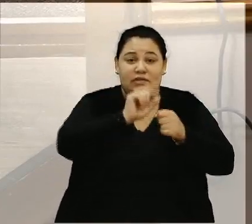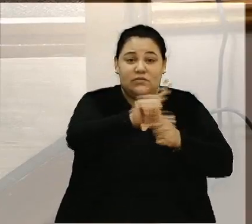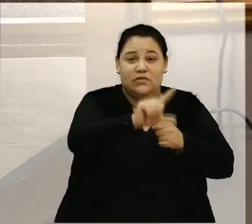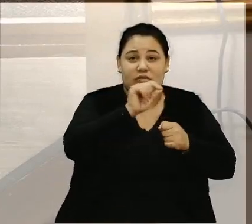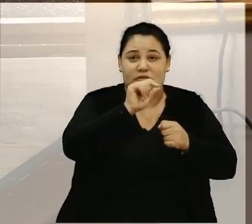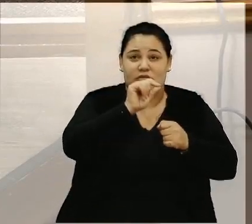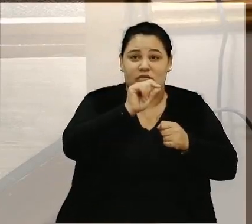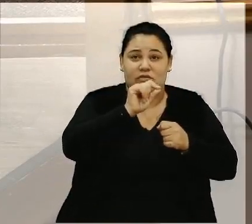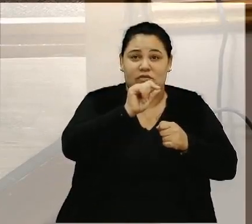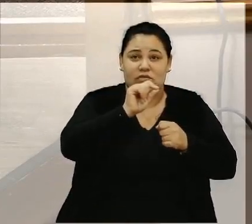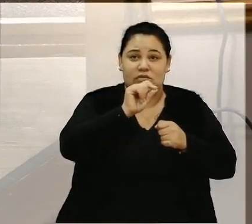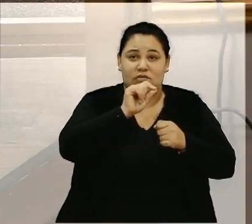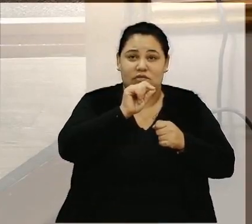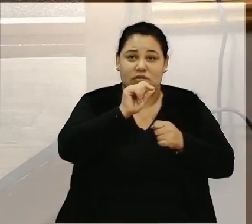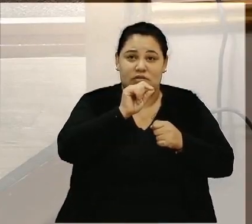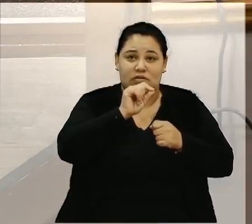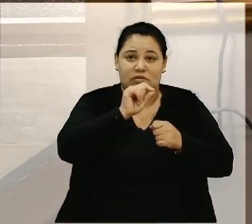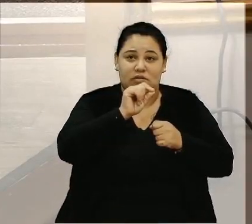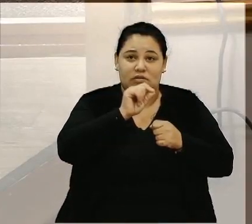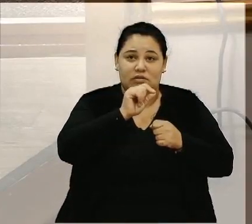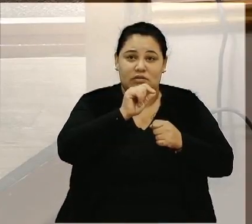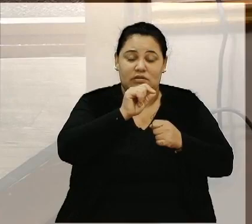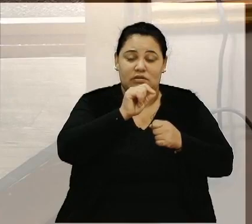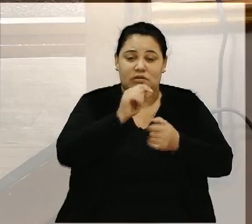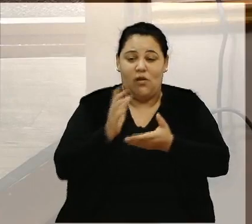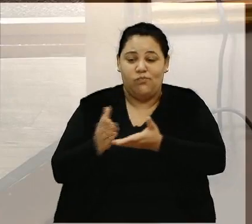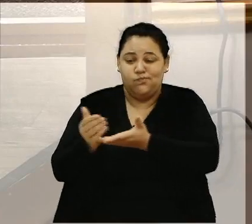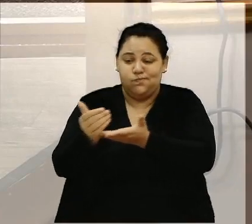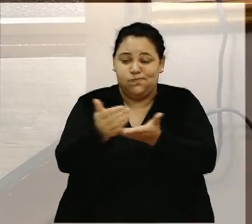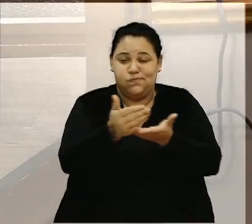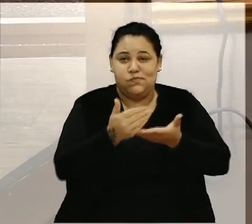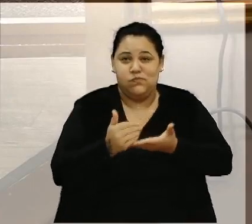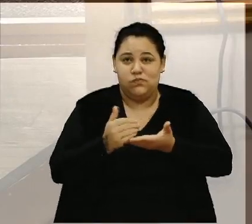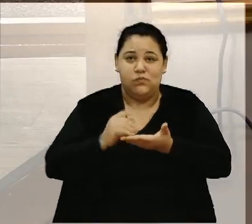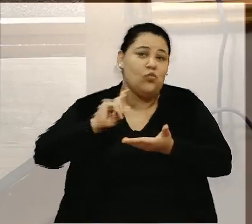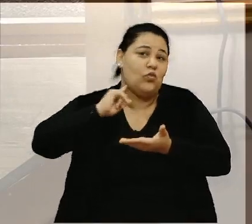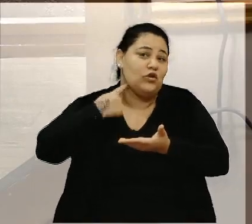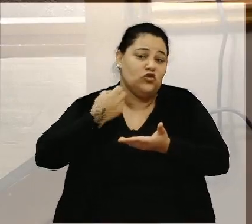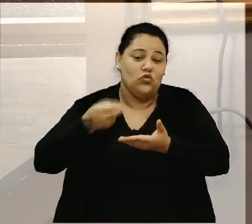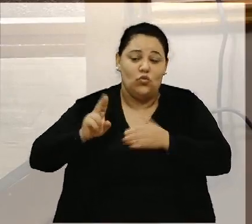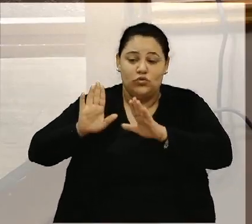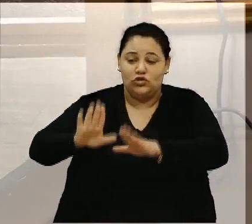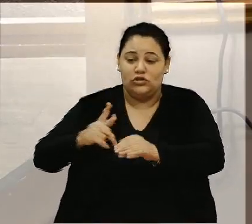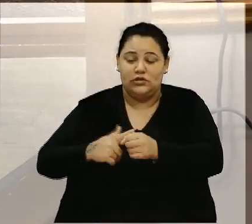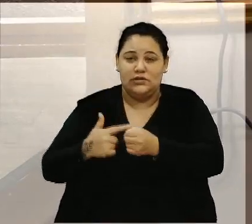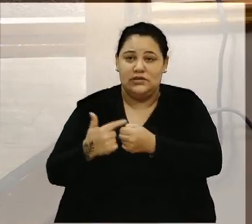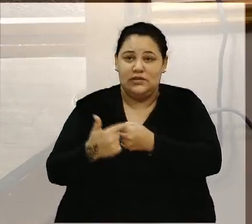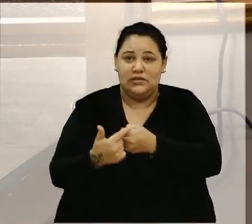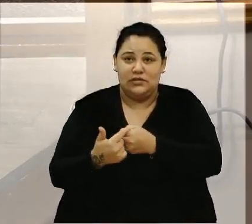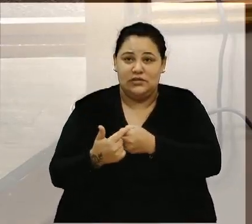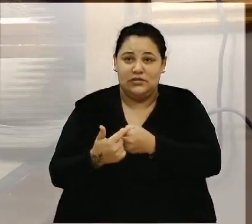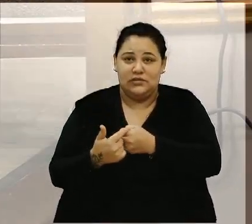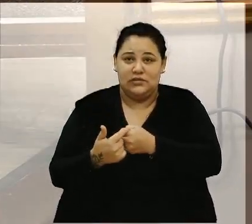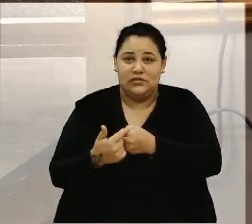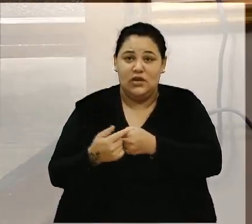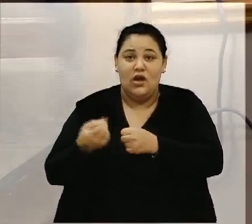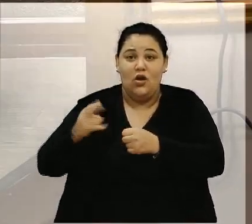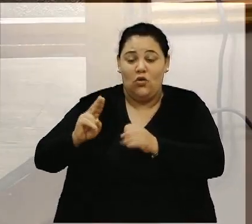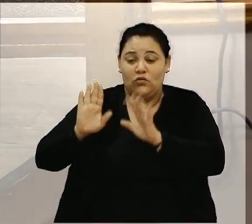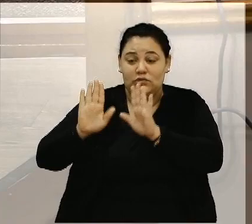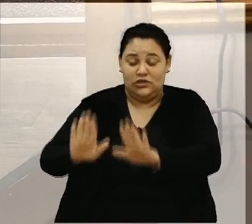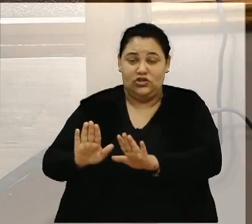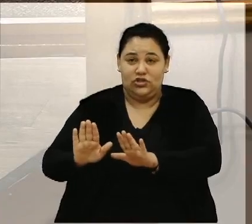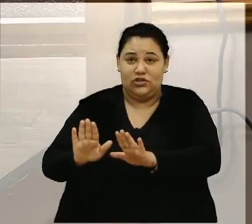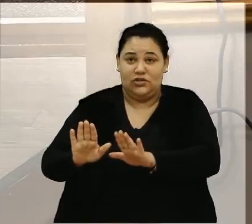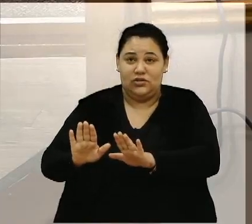A escolha era não recolher o lixo e deixar o lixo todo na cidade ou deixar o lixo momentaneamente na estação